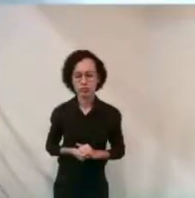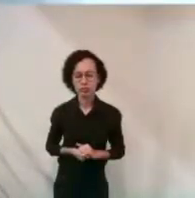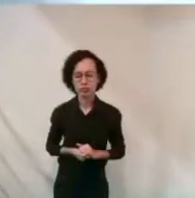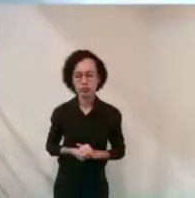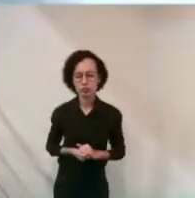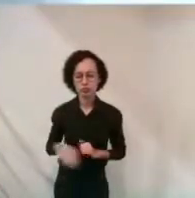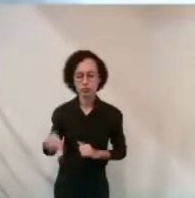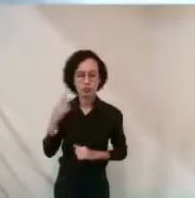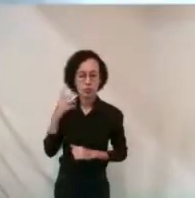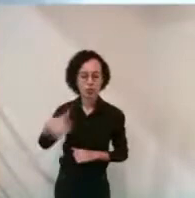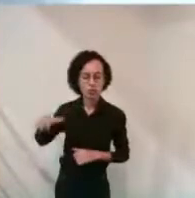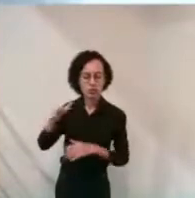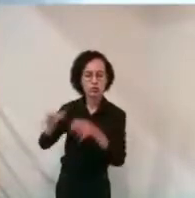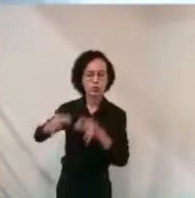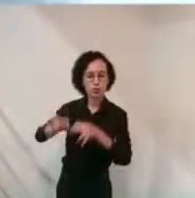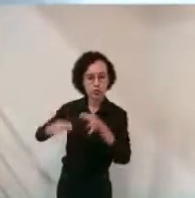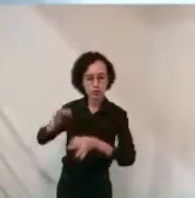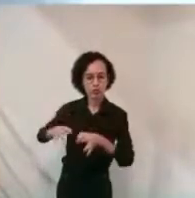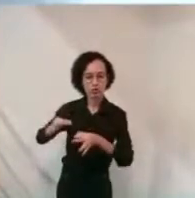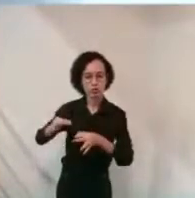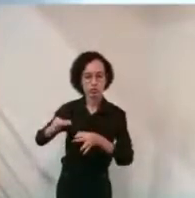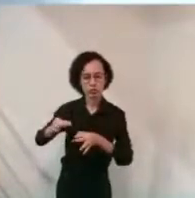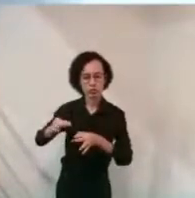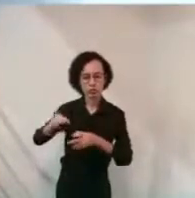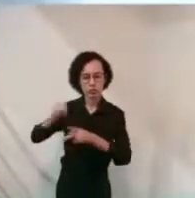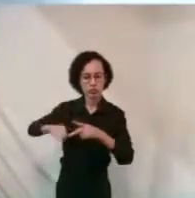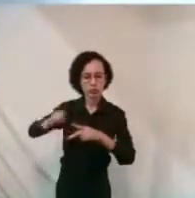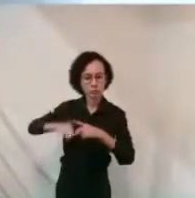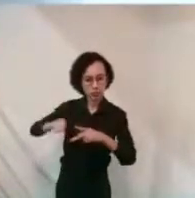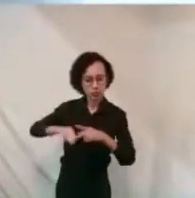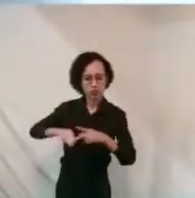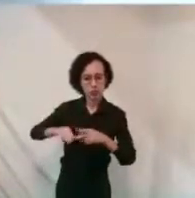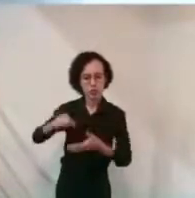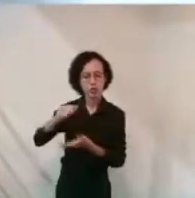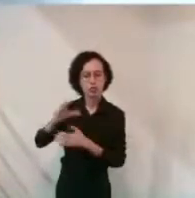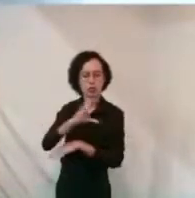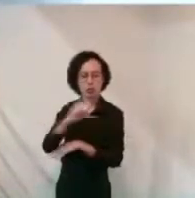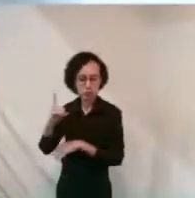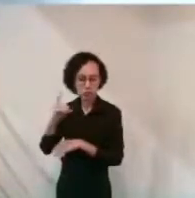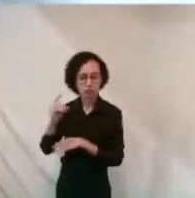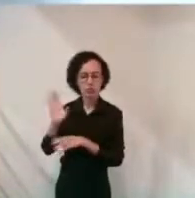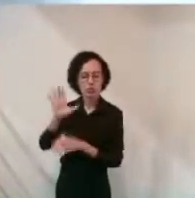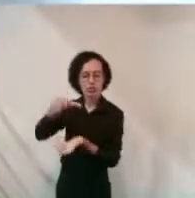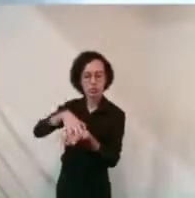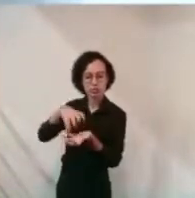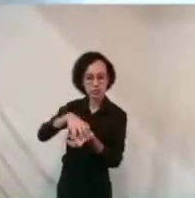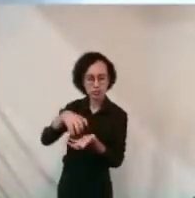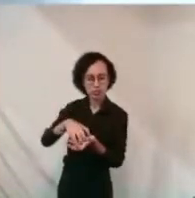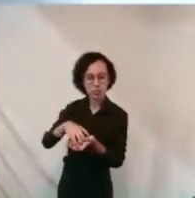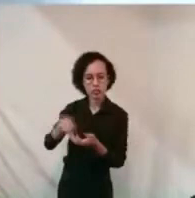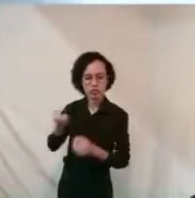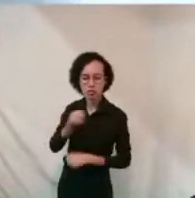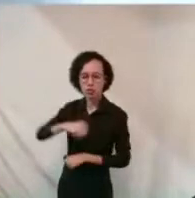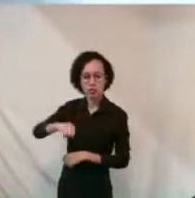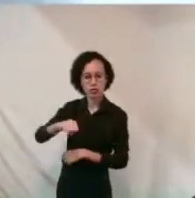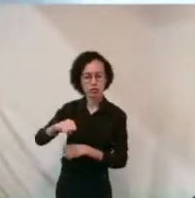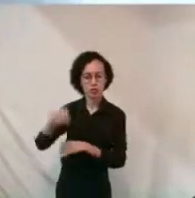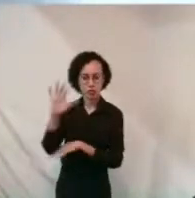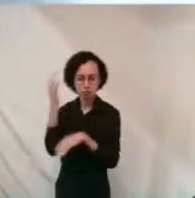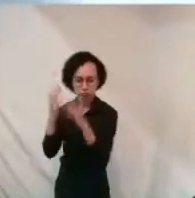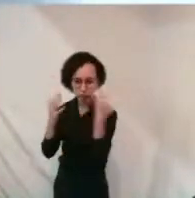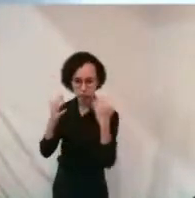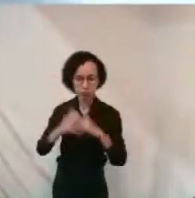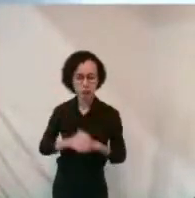Da Procuradora de Justiça do Ministério Público de Pernambuco e Coordenadora do Centro de Apoio Operacional de Defesa do Meio